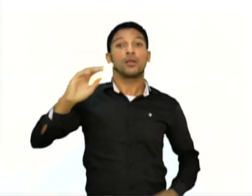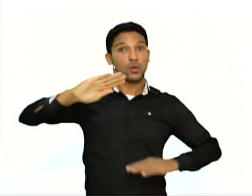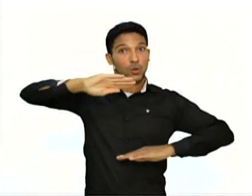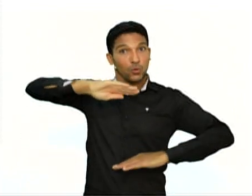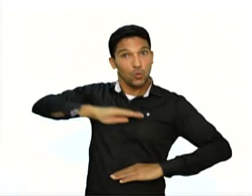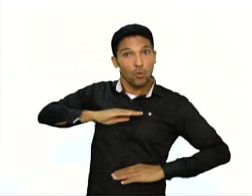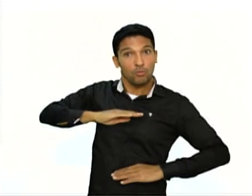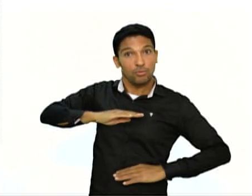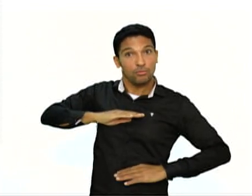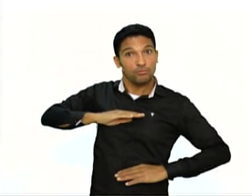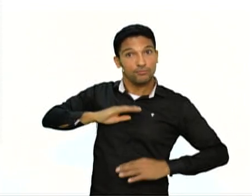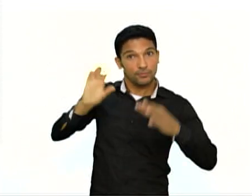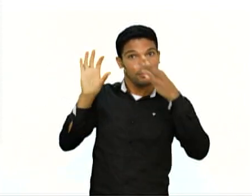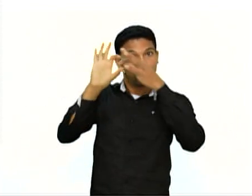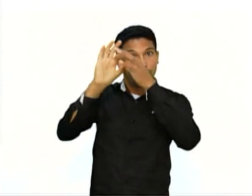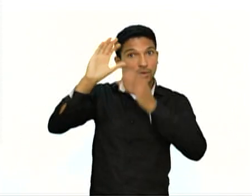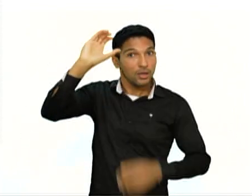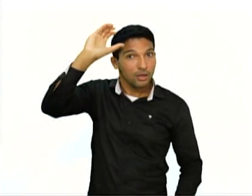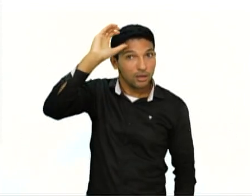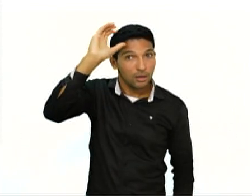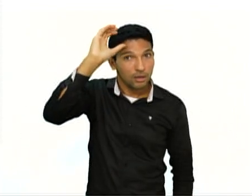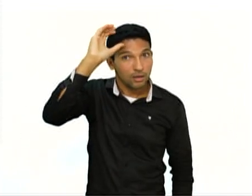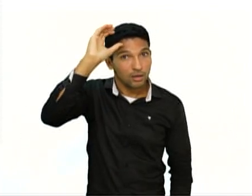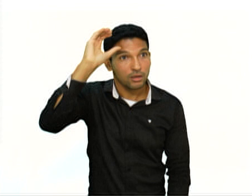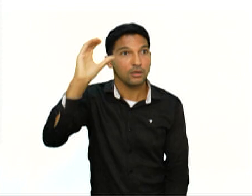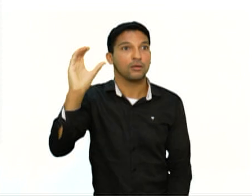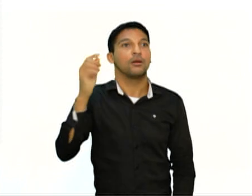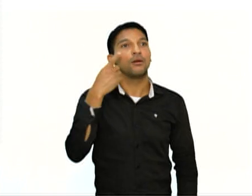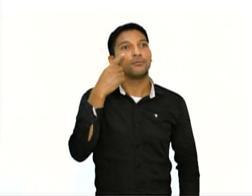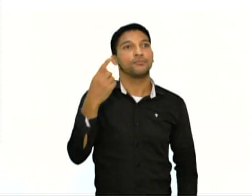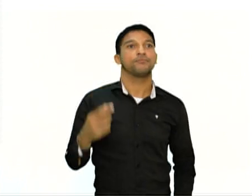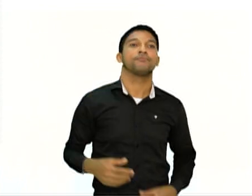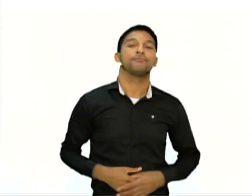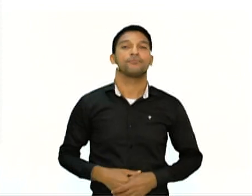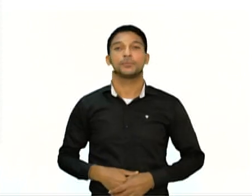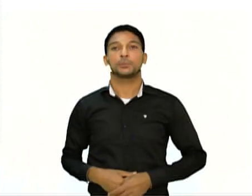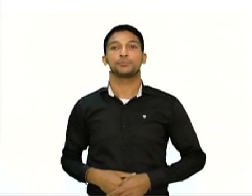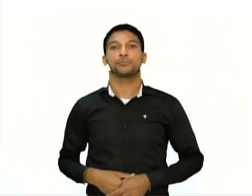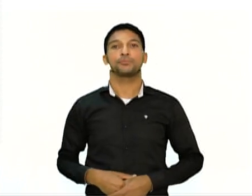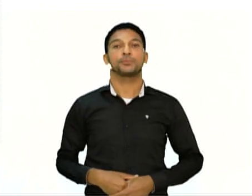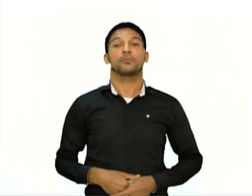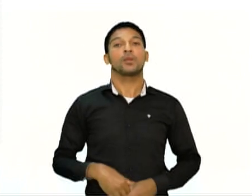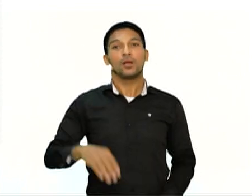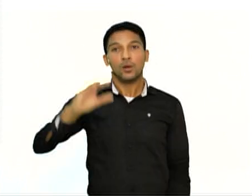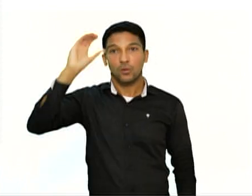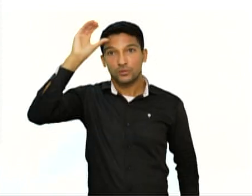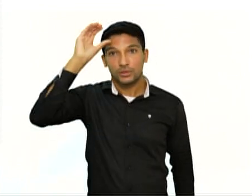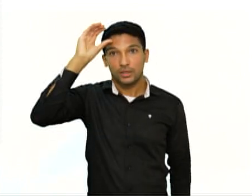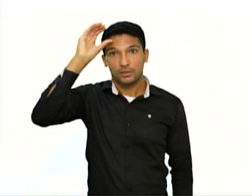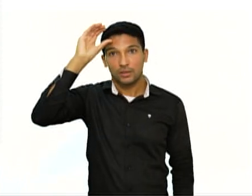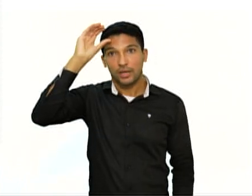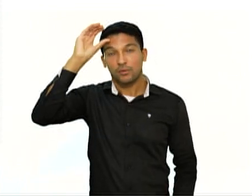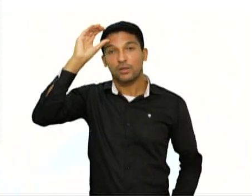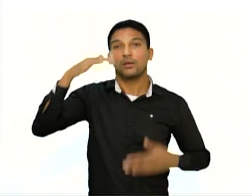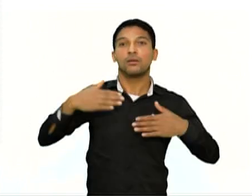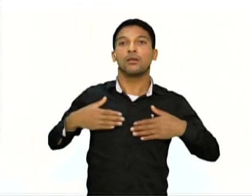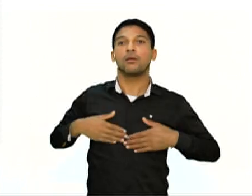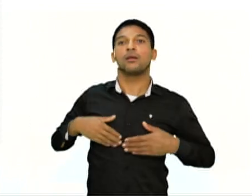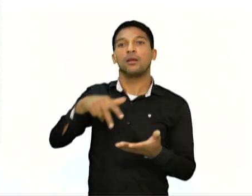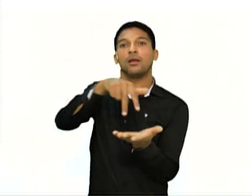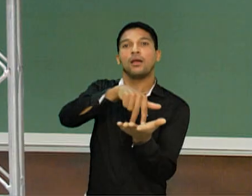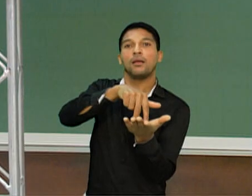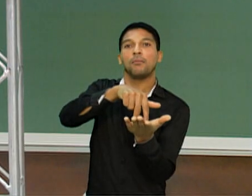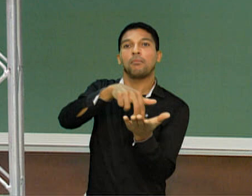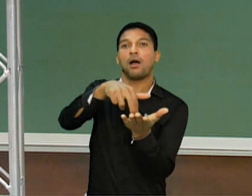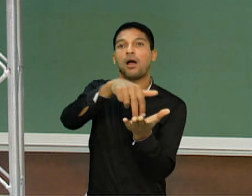um corpo material e tem uma consciência que diz para onde esse corpo deve ir.